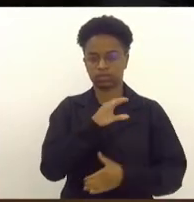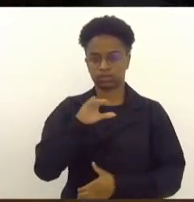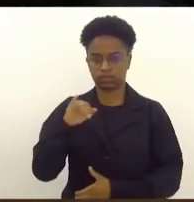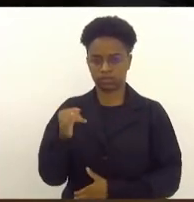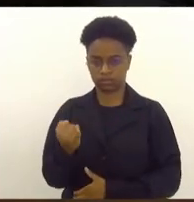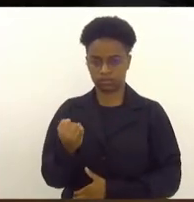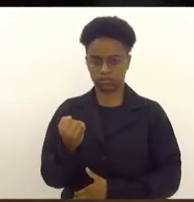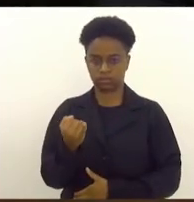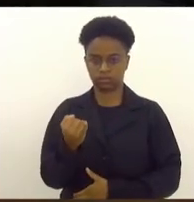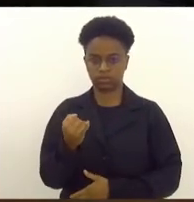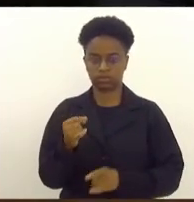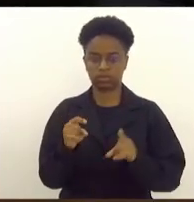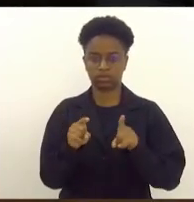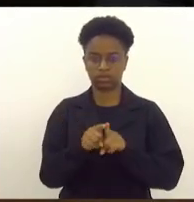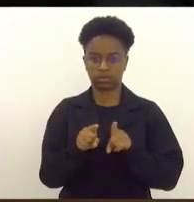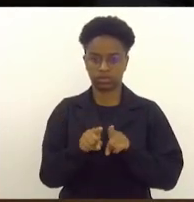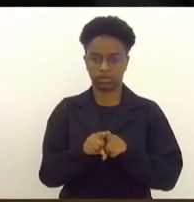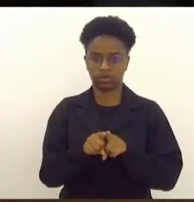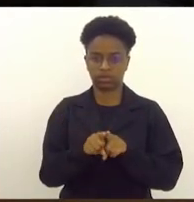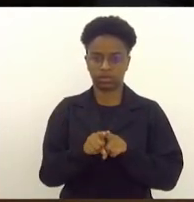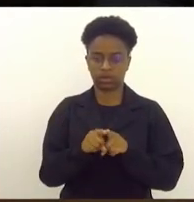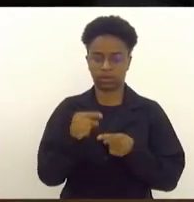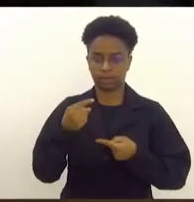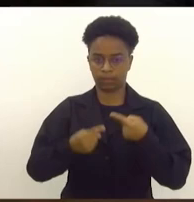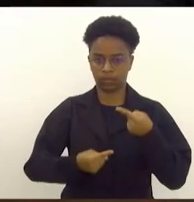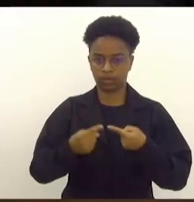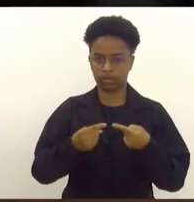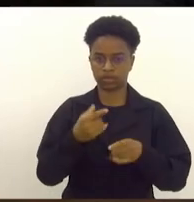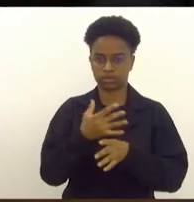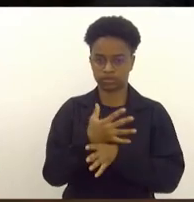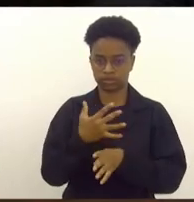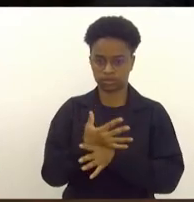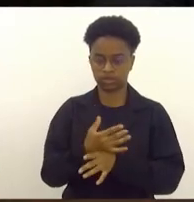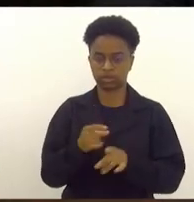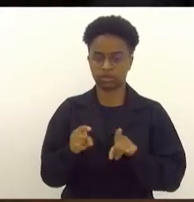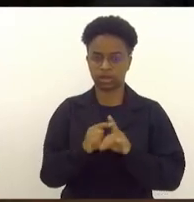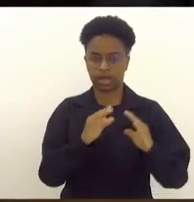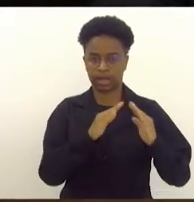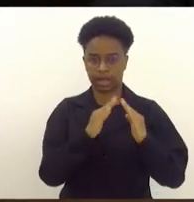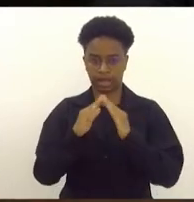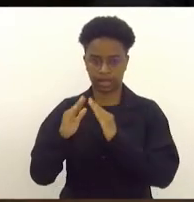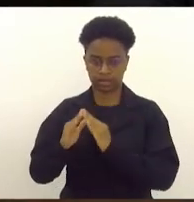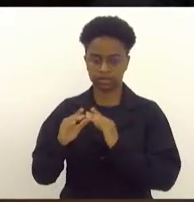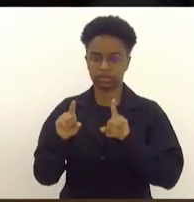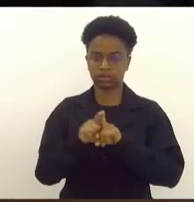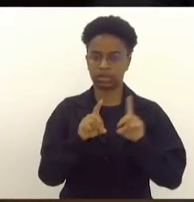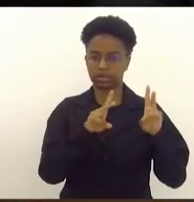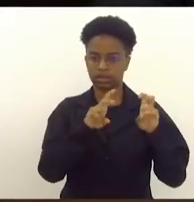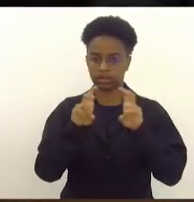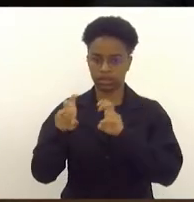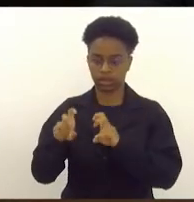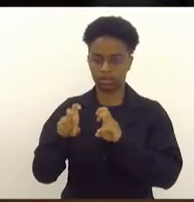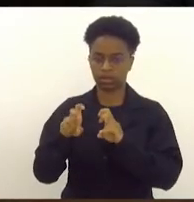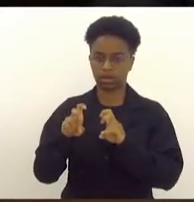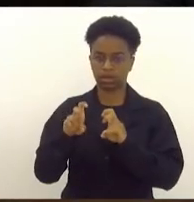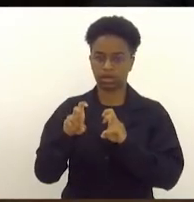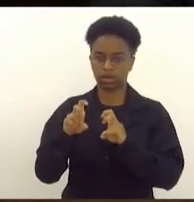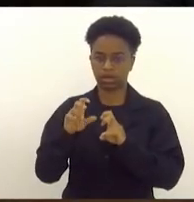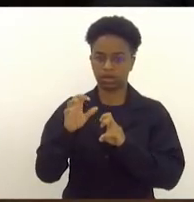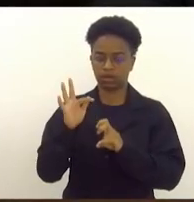constituições de Justiça política Urbana habitação e assuntos fundiários